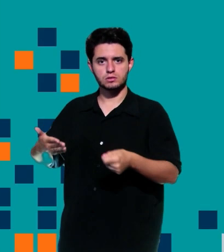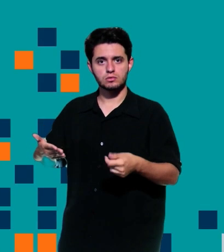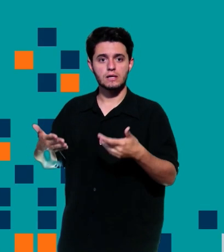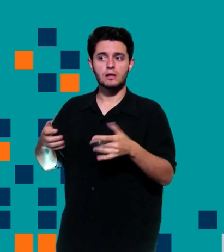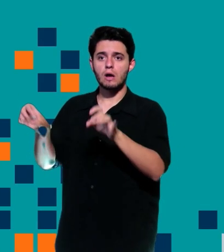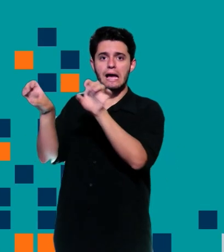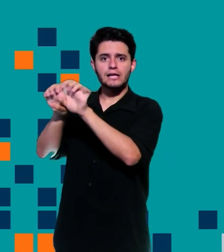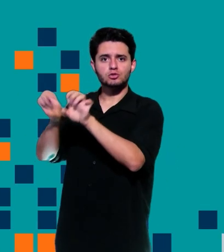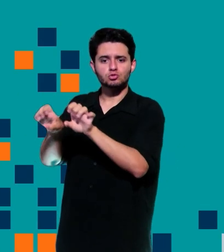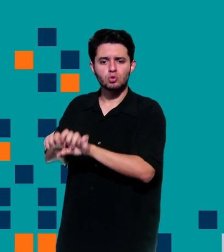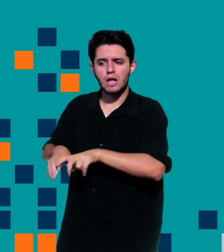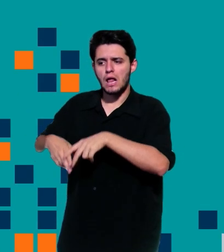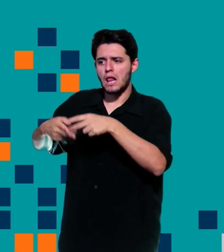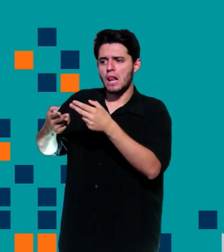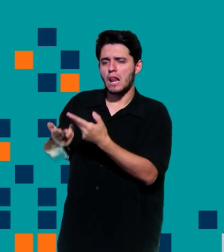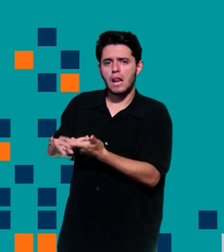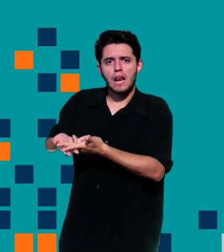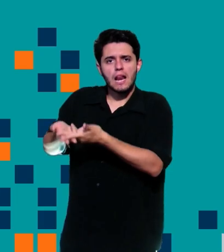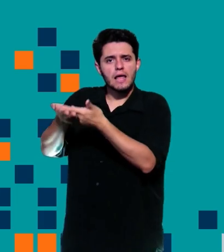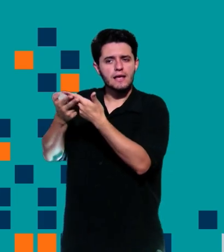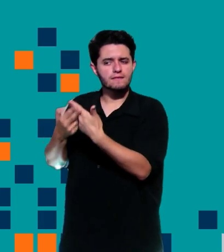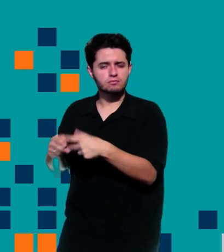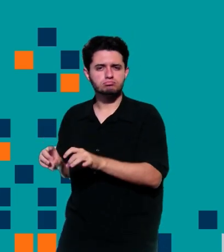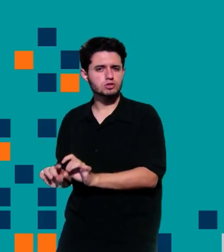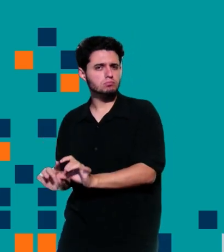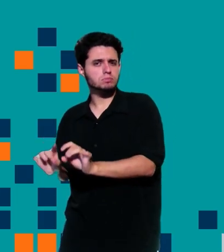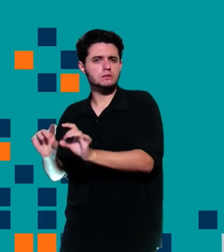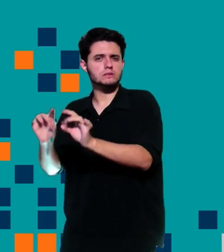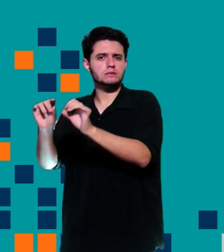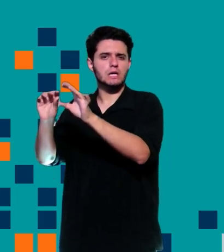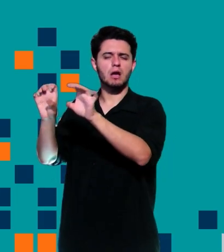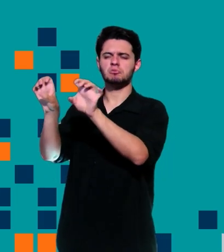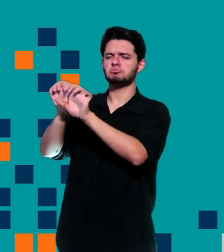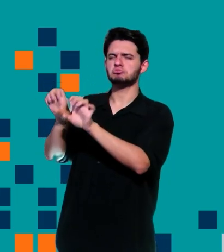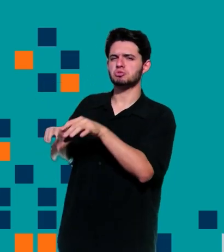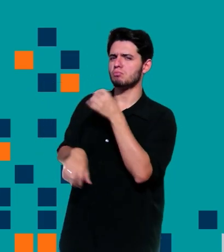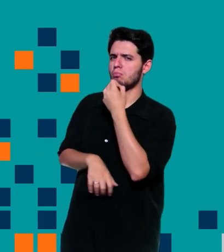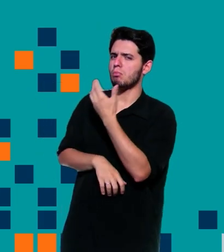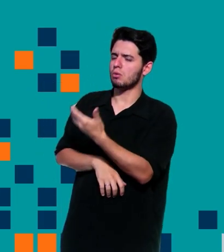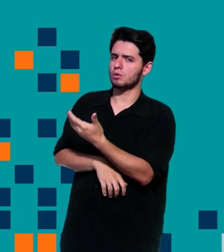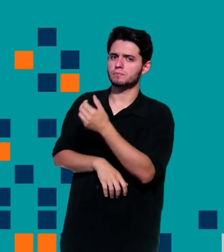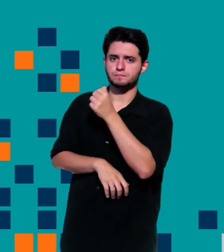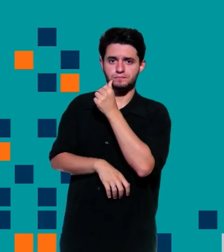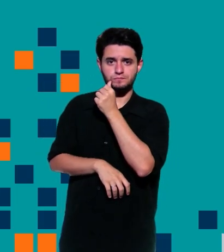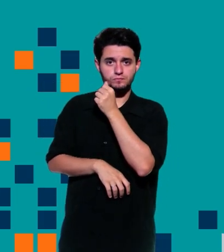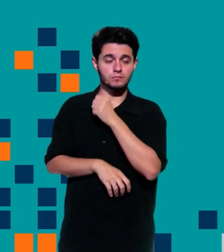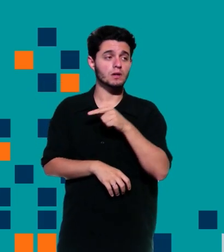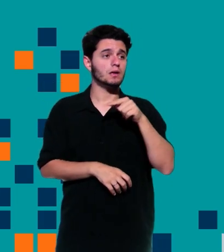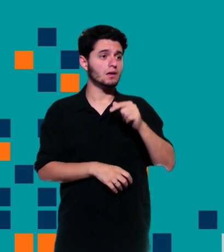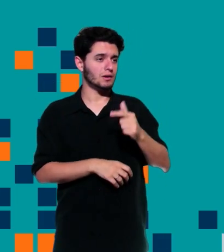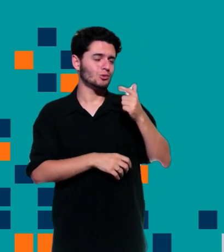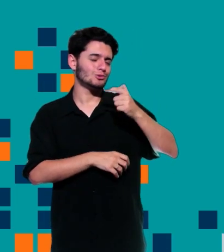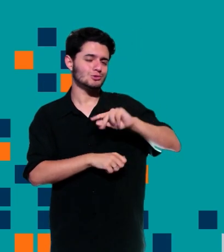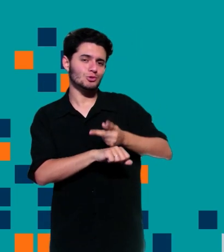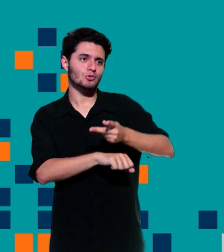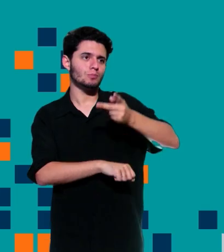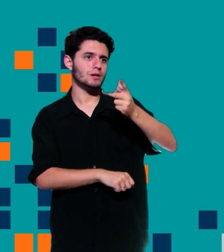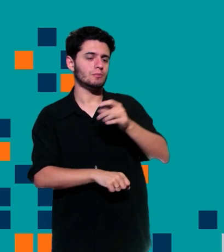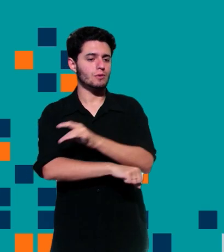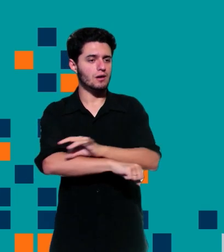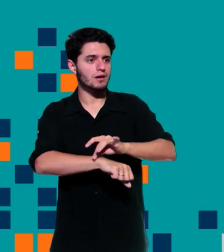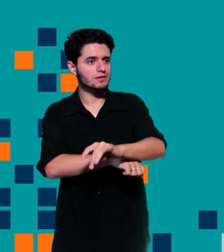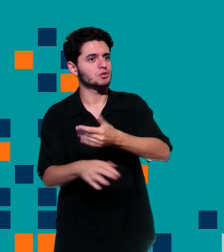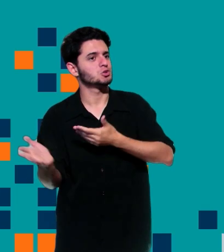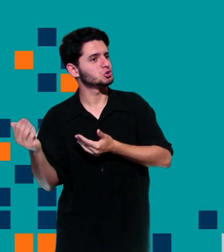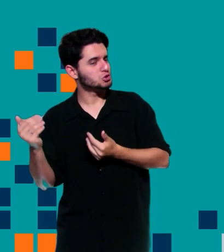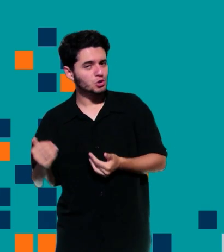muito especial. Isso é a casa como está hoje. Ele vai ganhar o Prêmio Jovem Arquiteto Brasileiro, isso na segunda